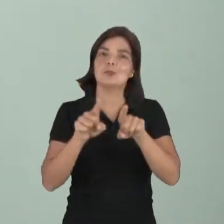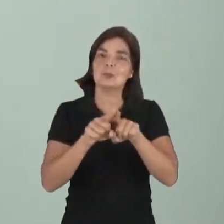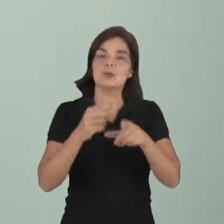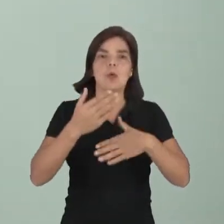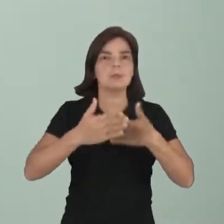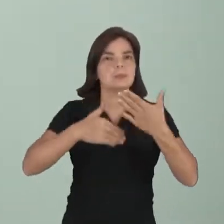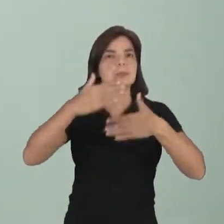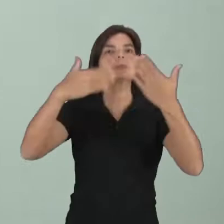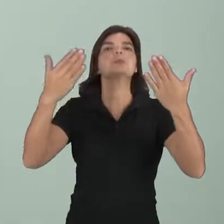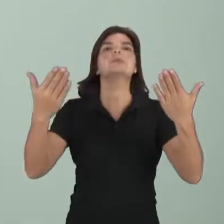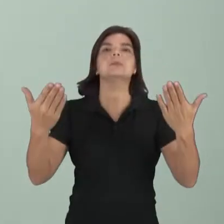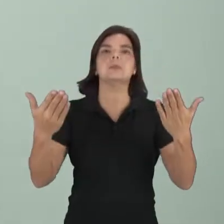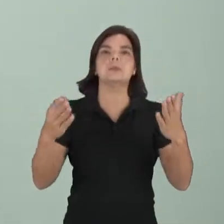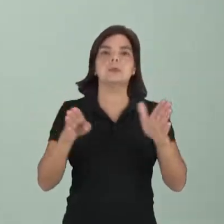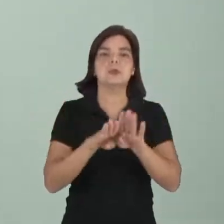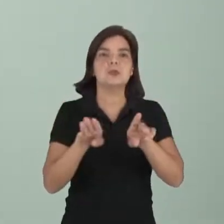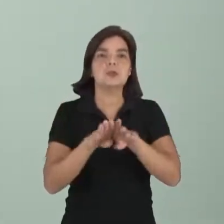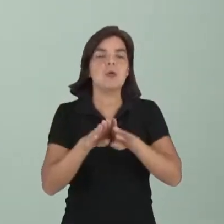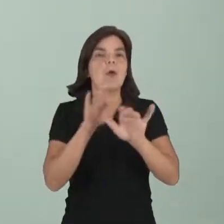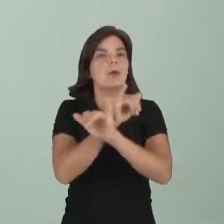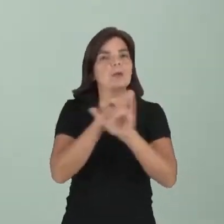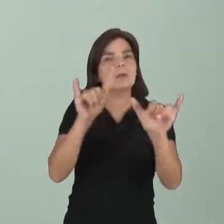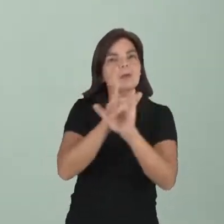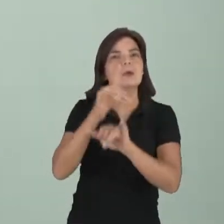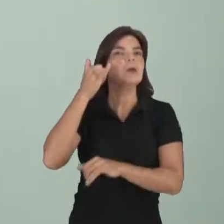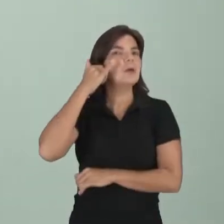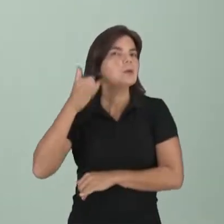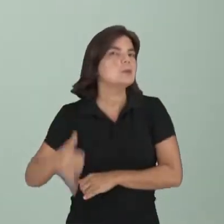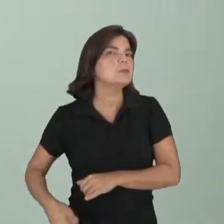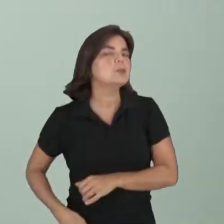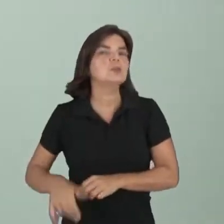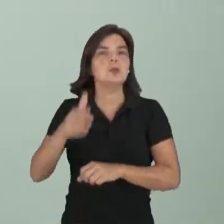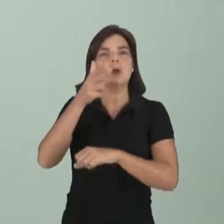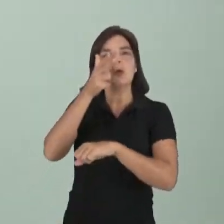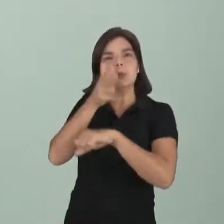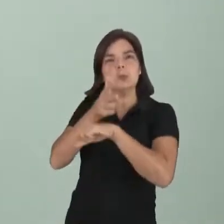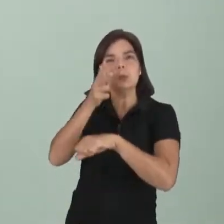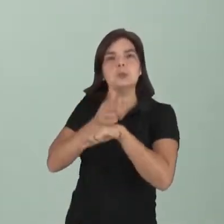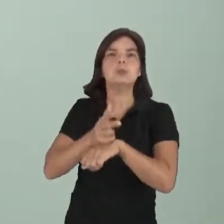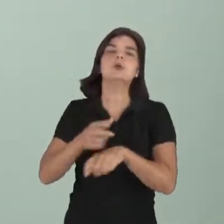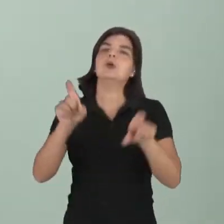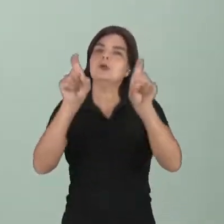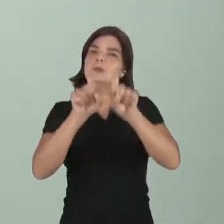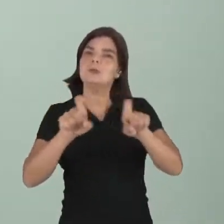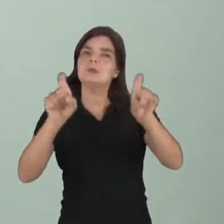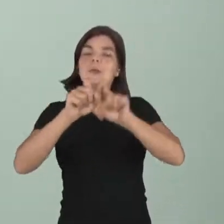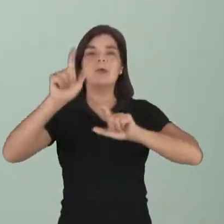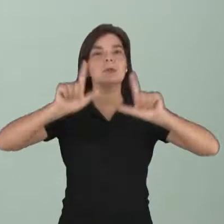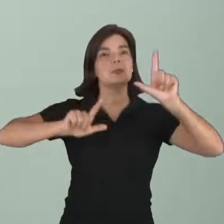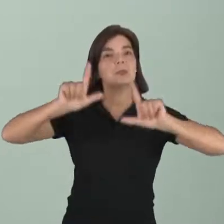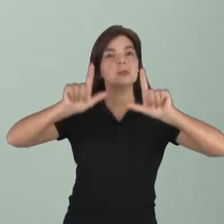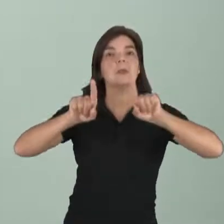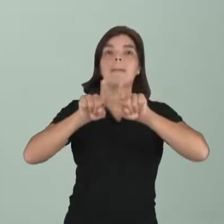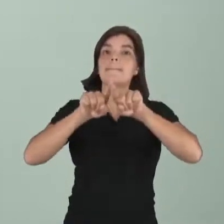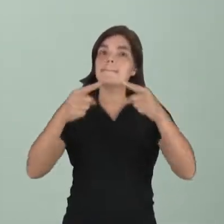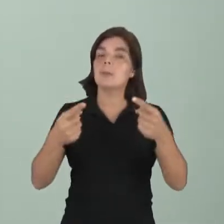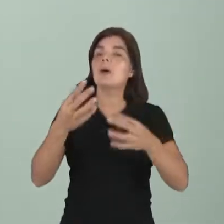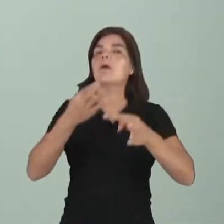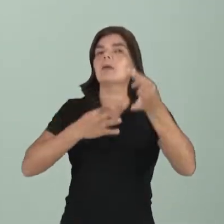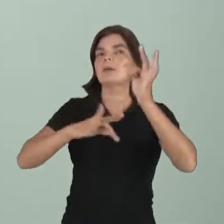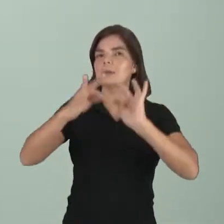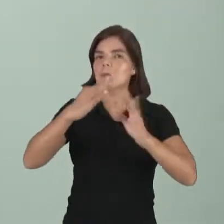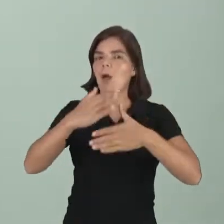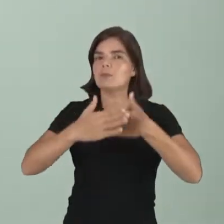de avanços, de mídia, de telefone, de câmeras, de celular, de computador, de TV. Então a tecnologia está